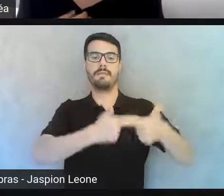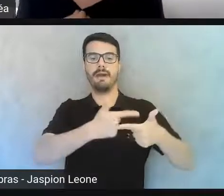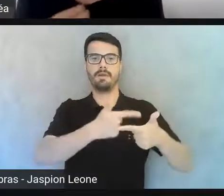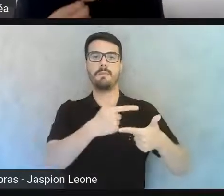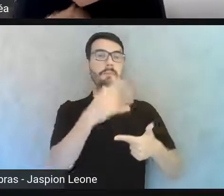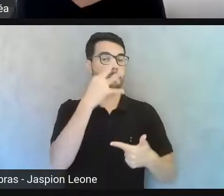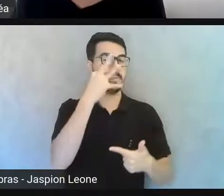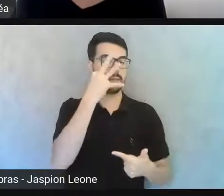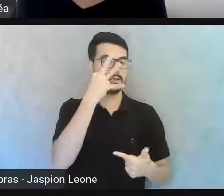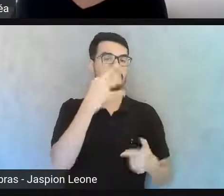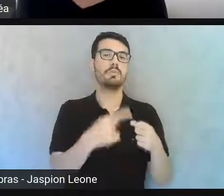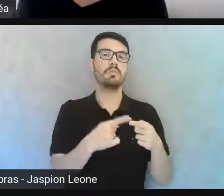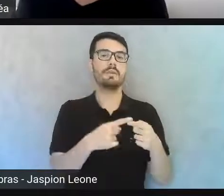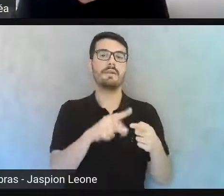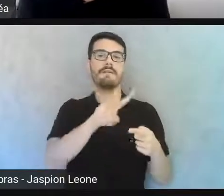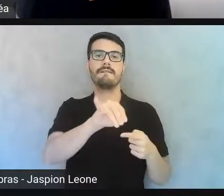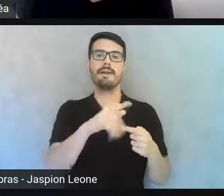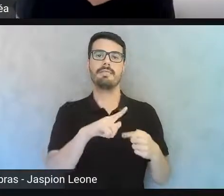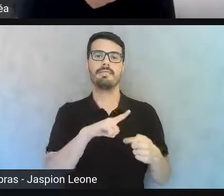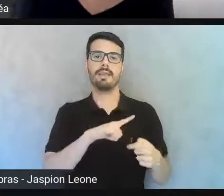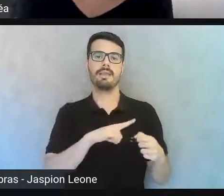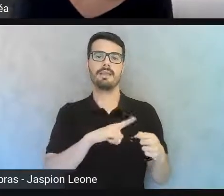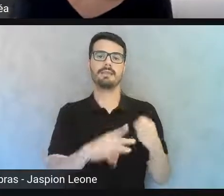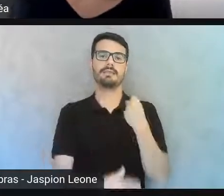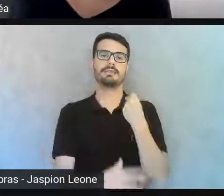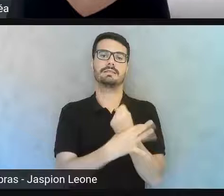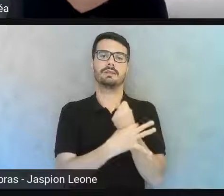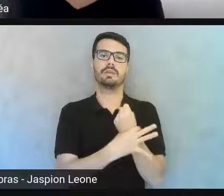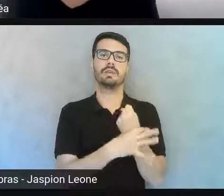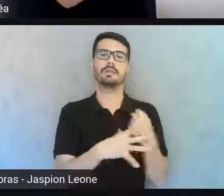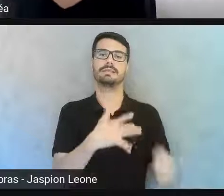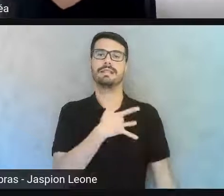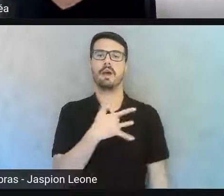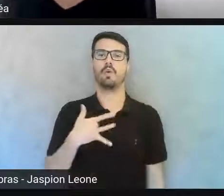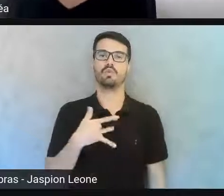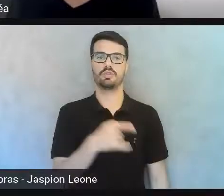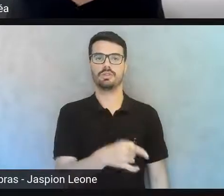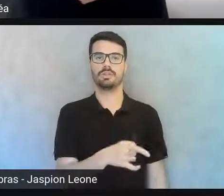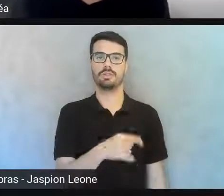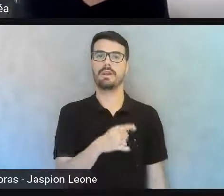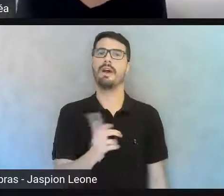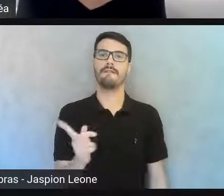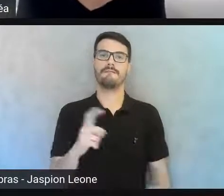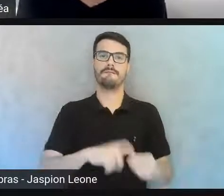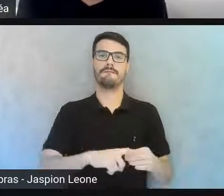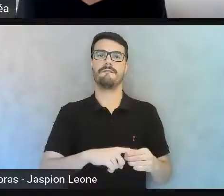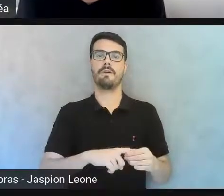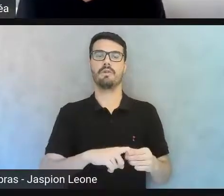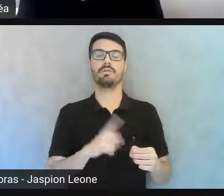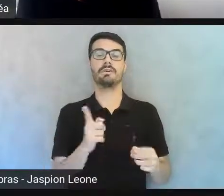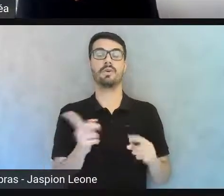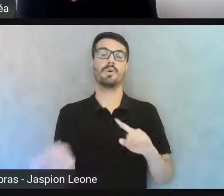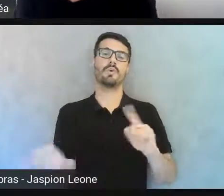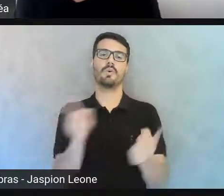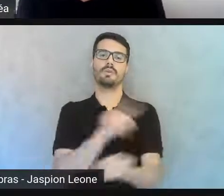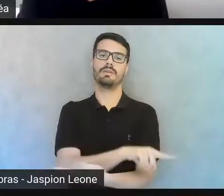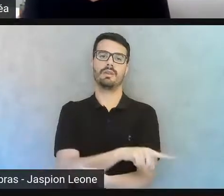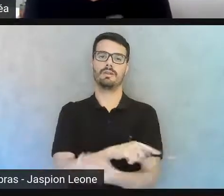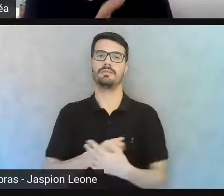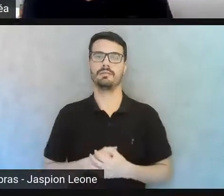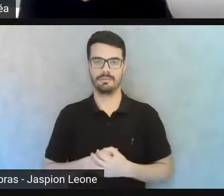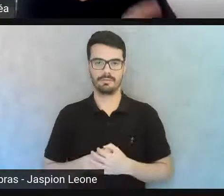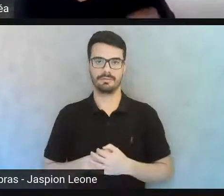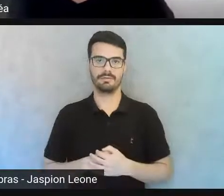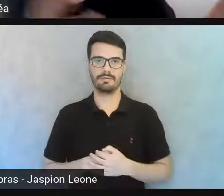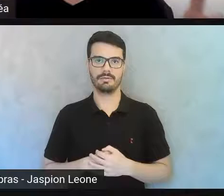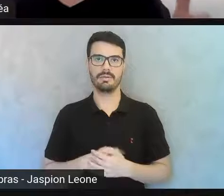estar seguros da segurança de saúde. A retomada é ao contrário. Não o que eu tenho que fazer para